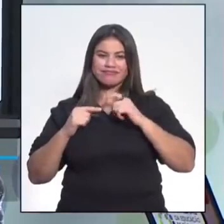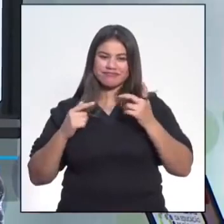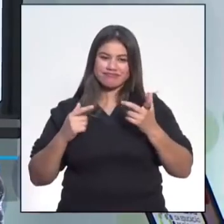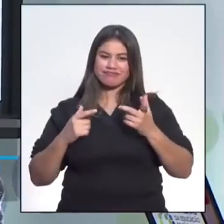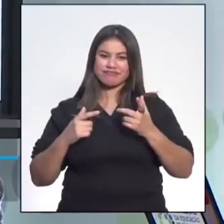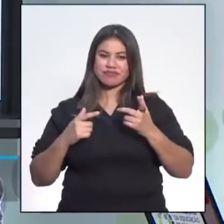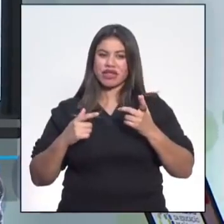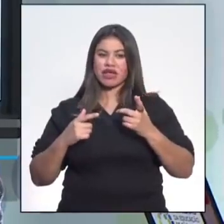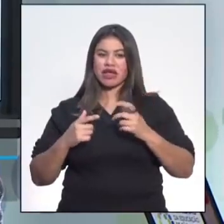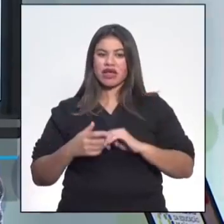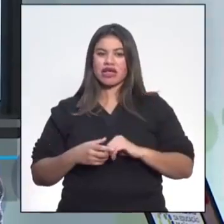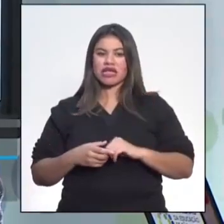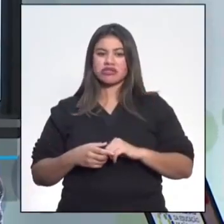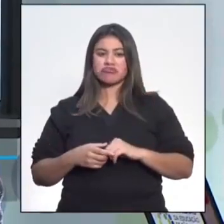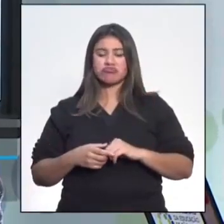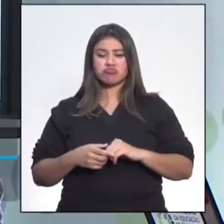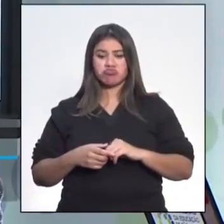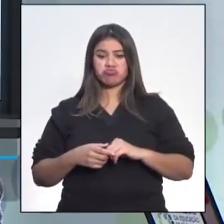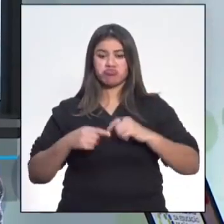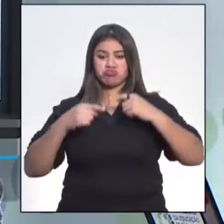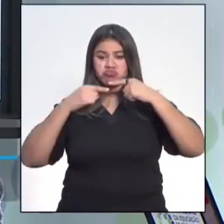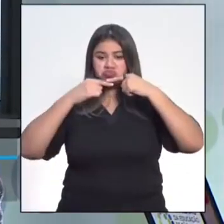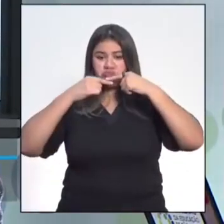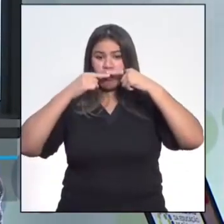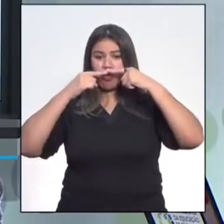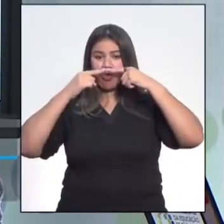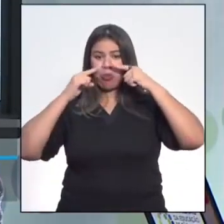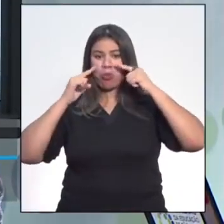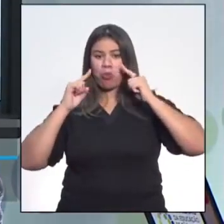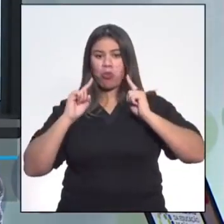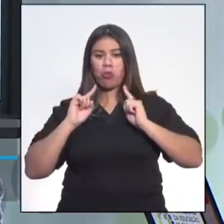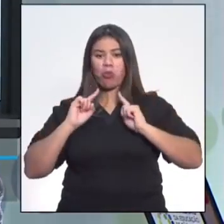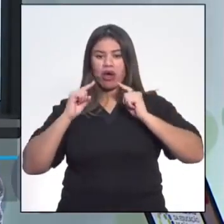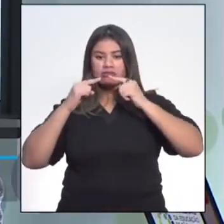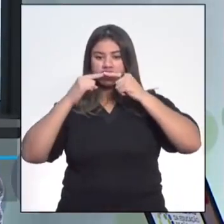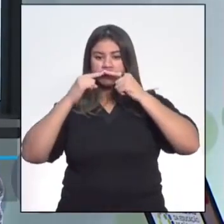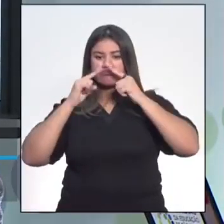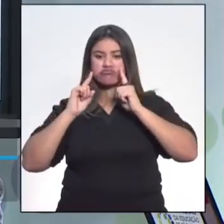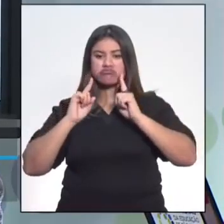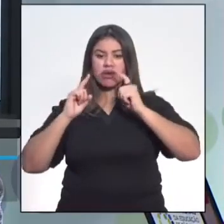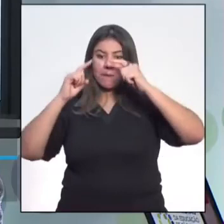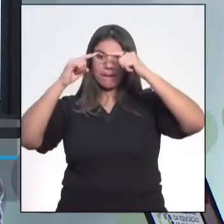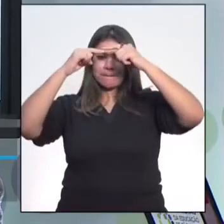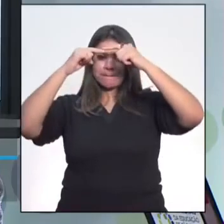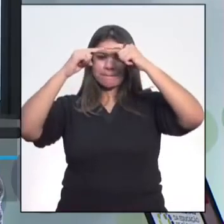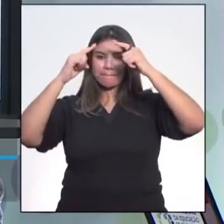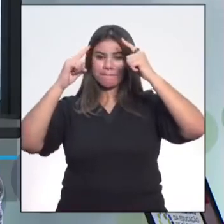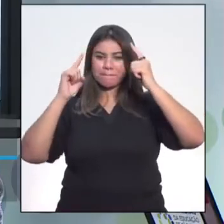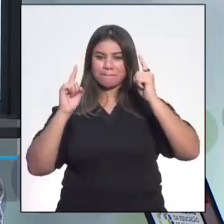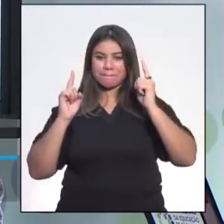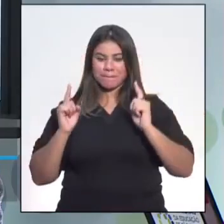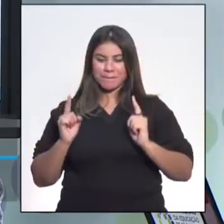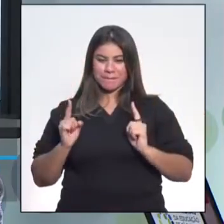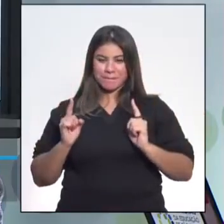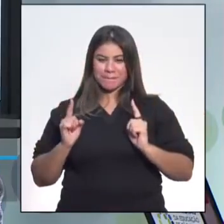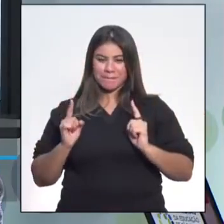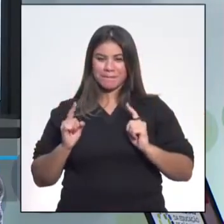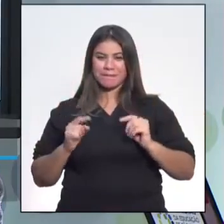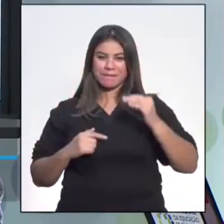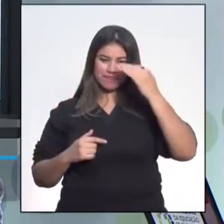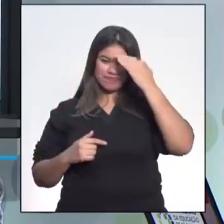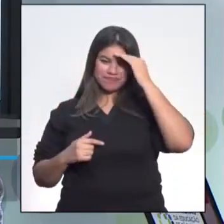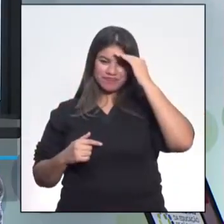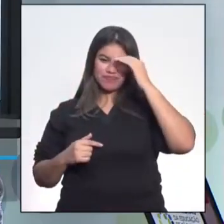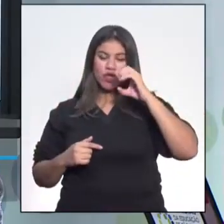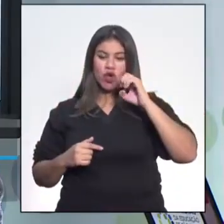estiver triste, esse aqui é o narizinho dele mesmo, vê, vai. Ele está triste, concavidade voltada para baixo, sim?